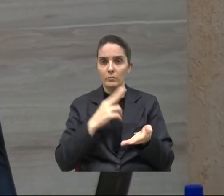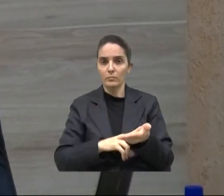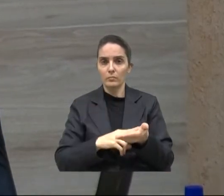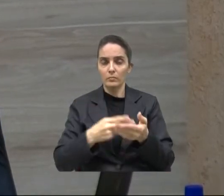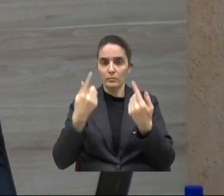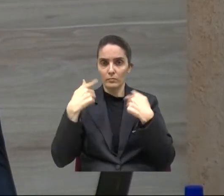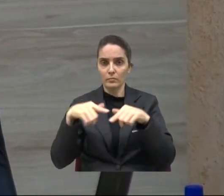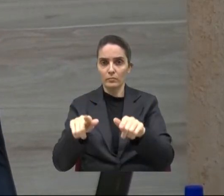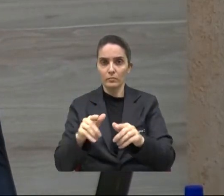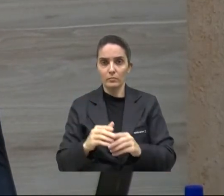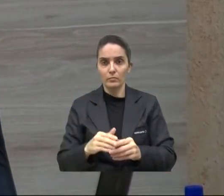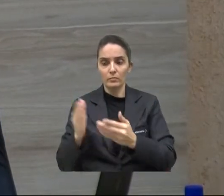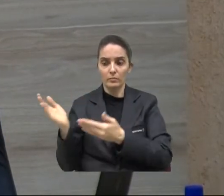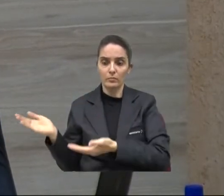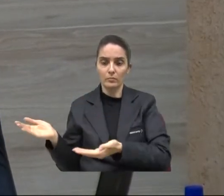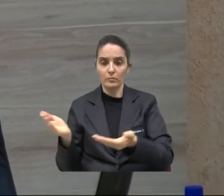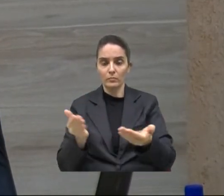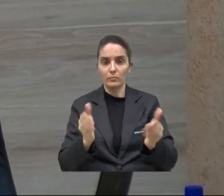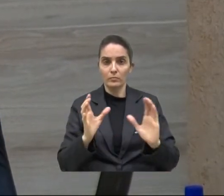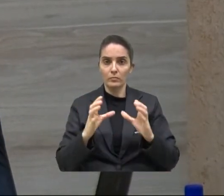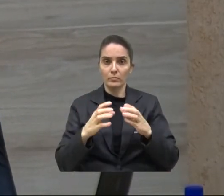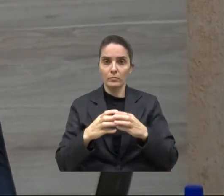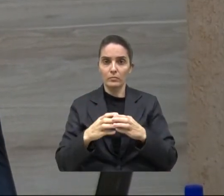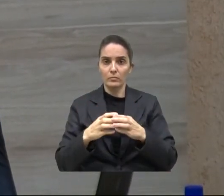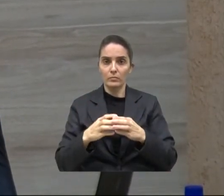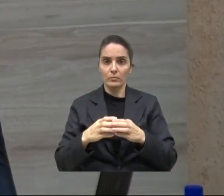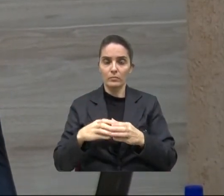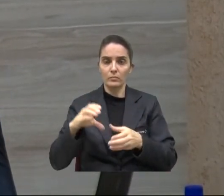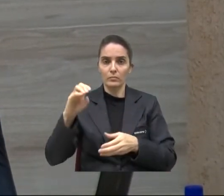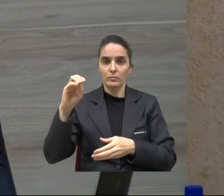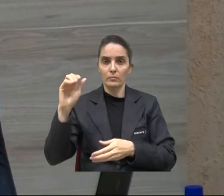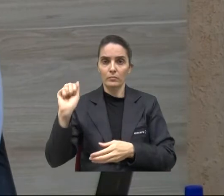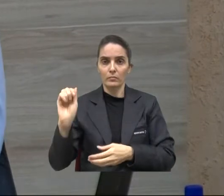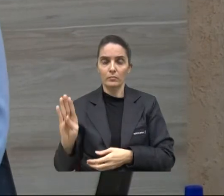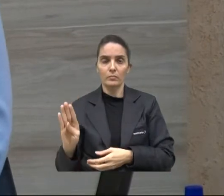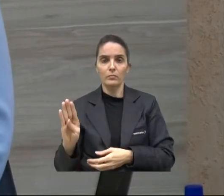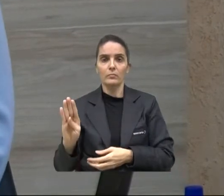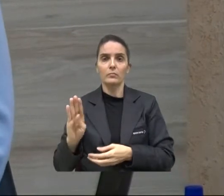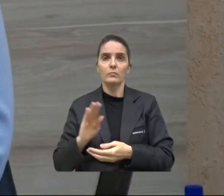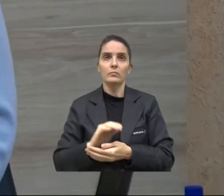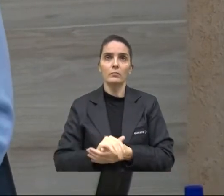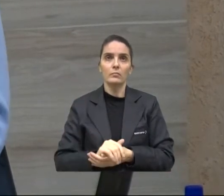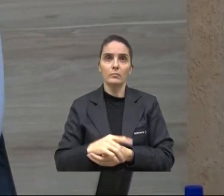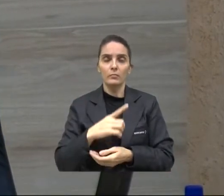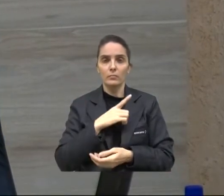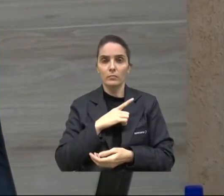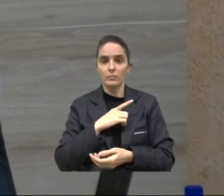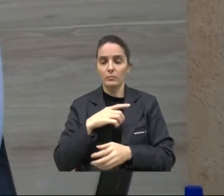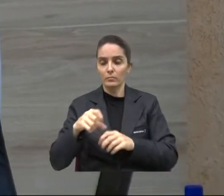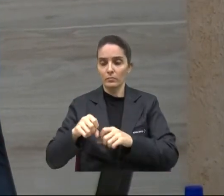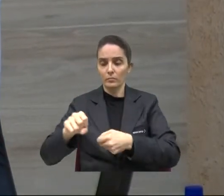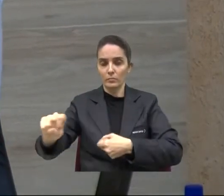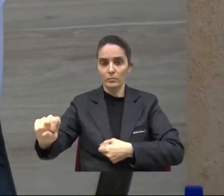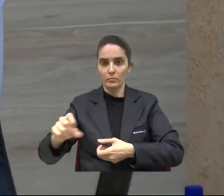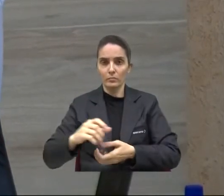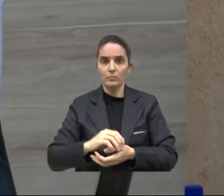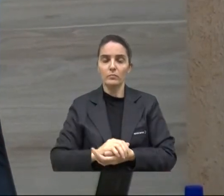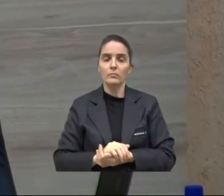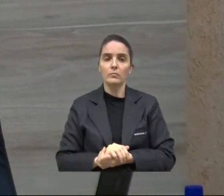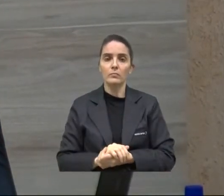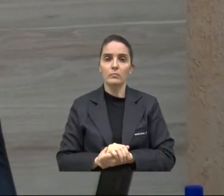Convidamos os membros da Ordem dos Advogados para aqui receberem um diploma.